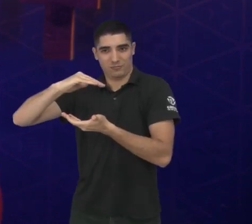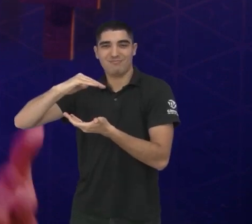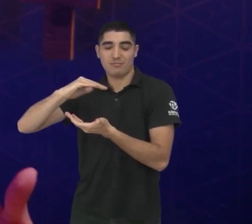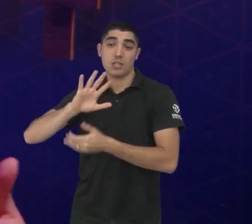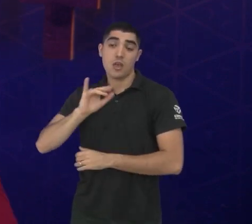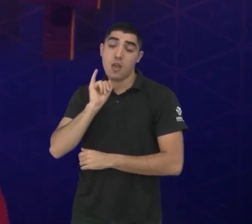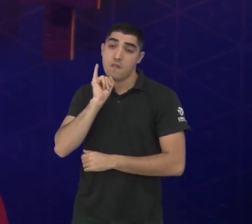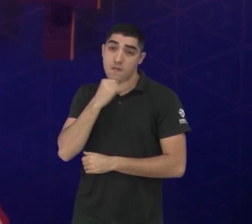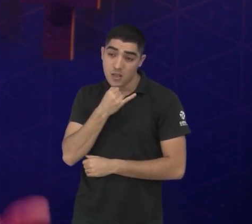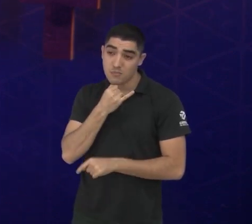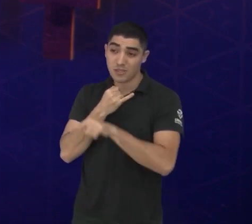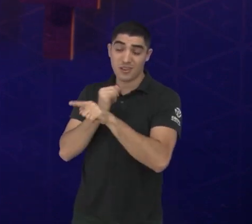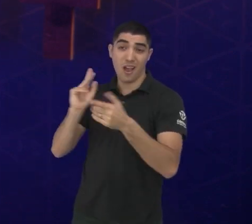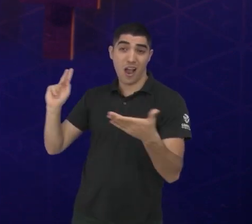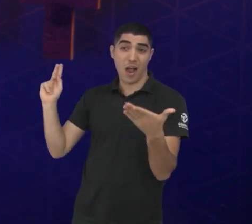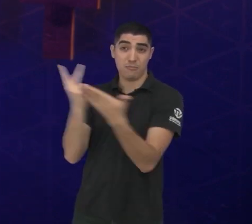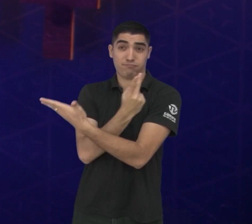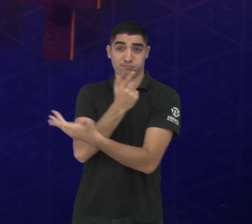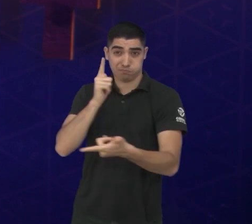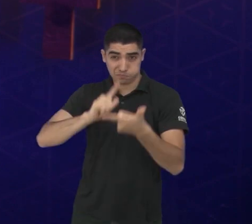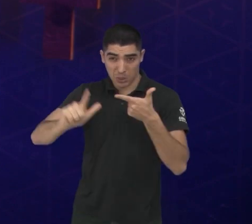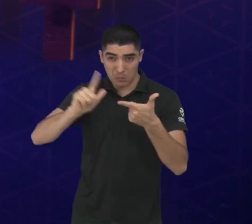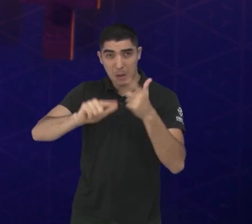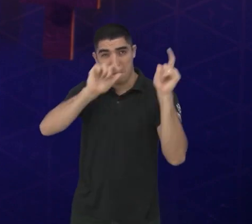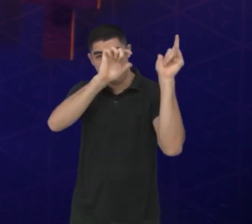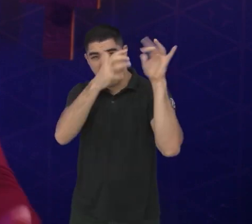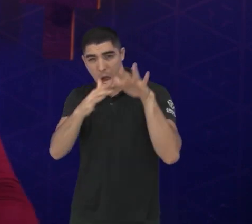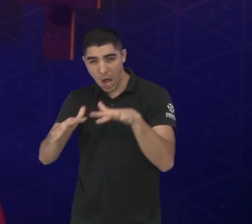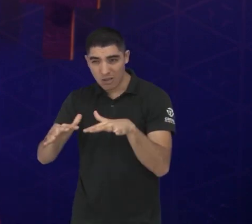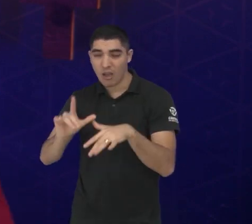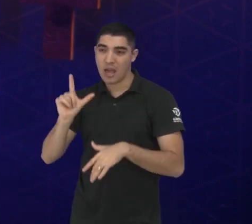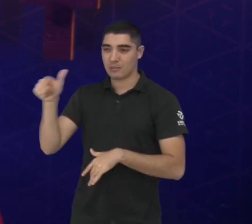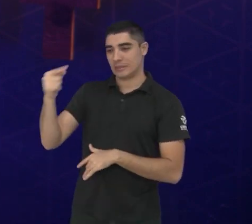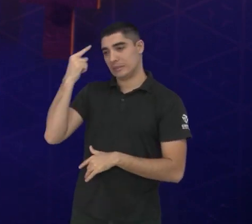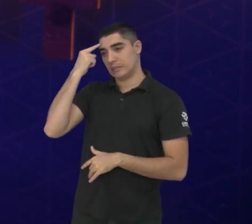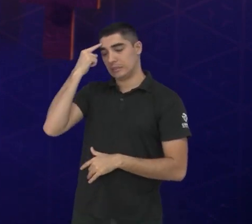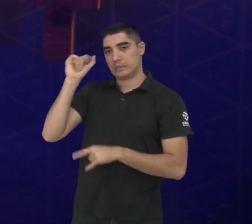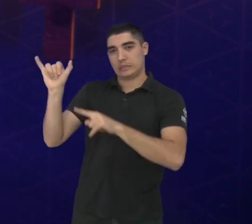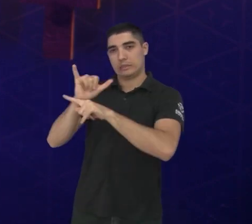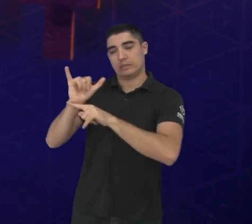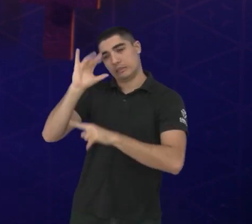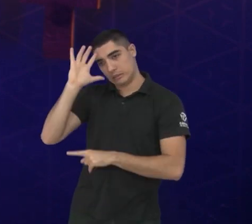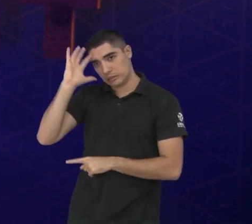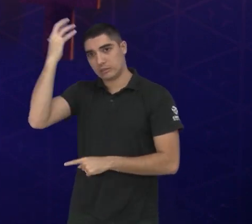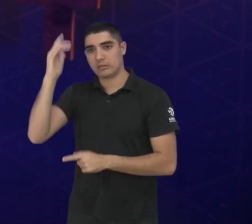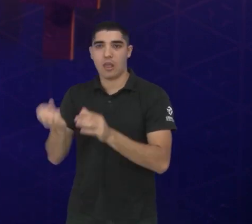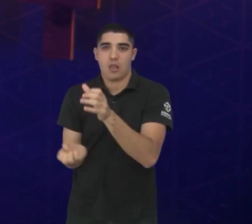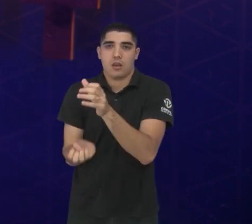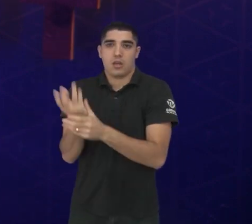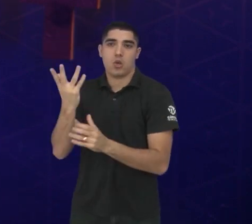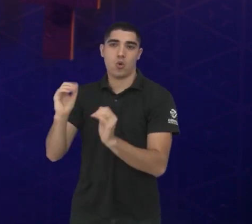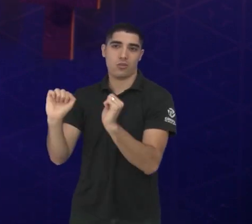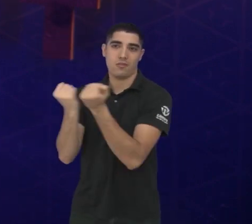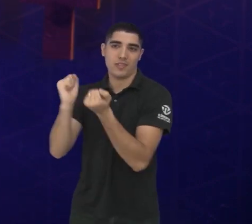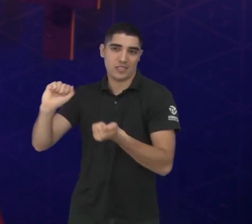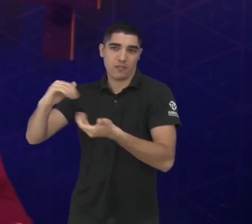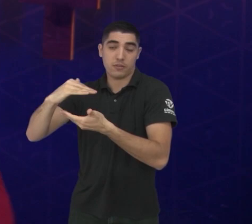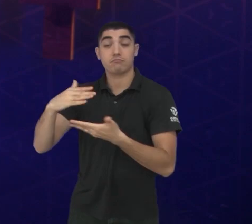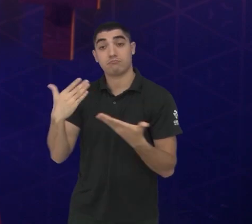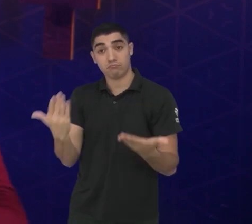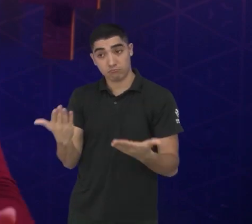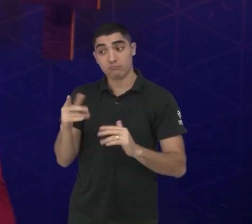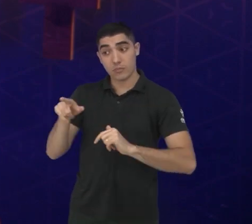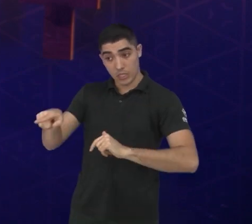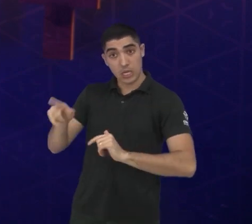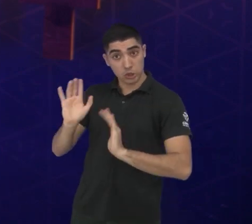né? Infelizmente, depois de uma tragédia, né, tarde, mas isso permitiu que